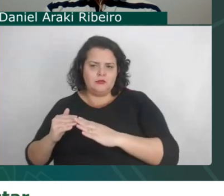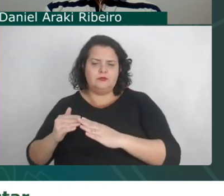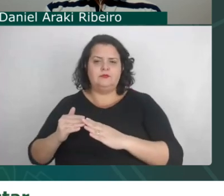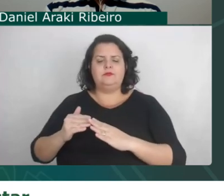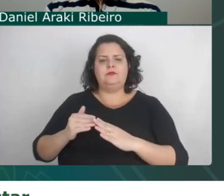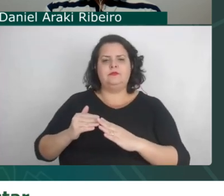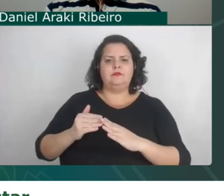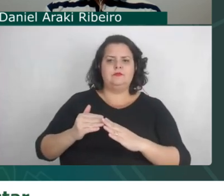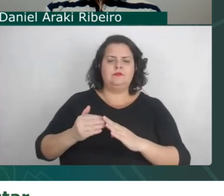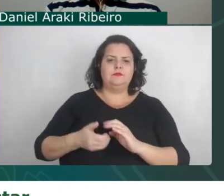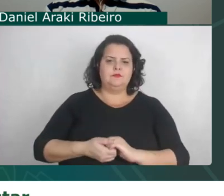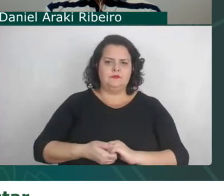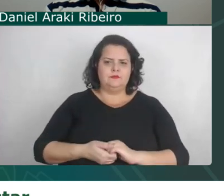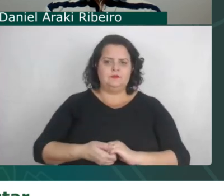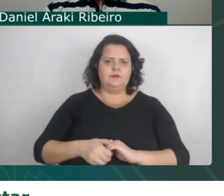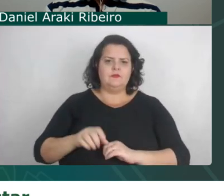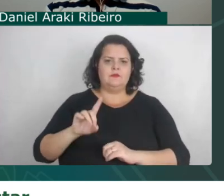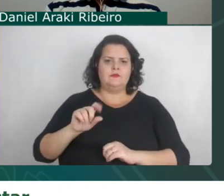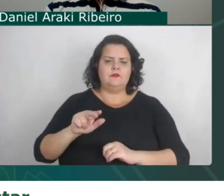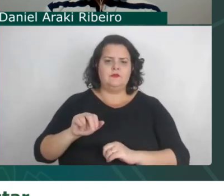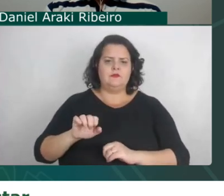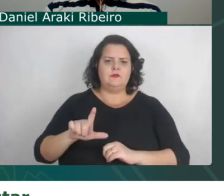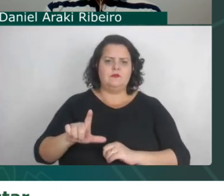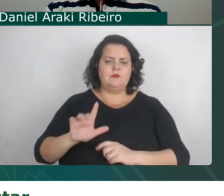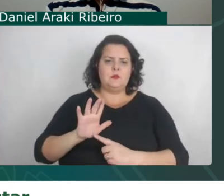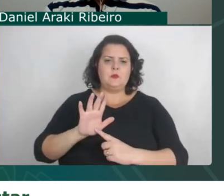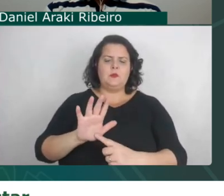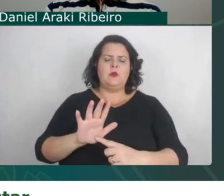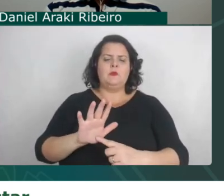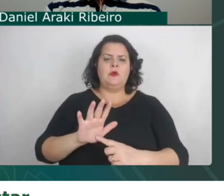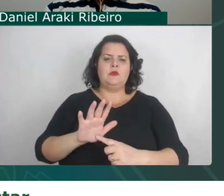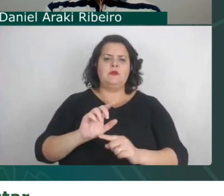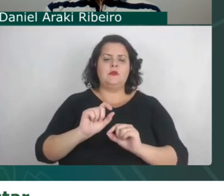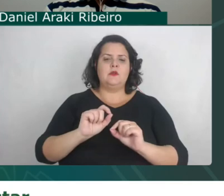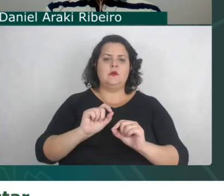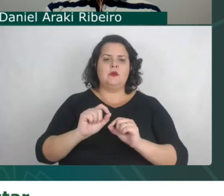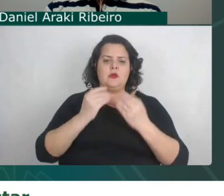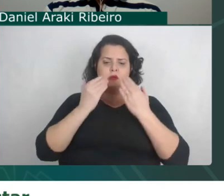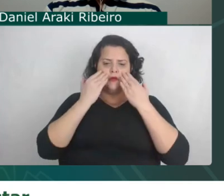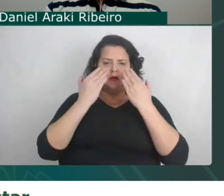O Daniel nos mostra que talvez a exposição